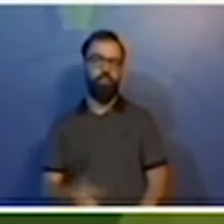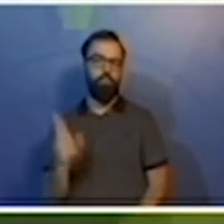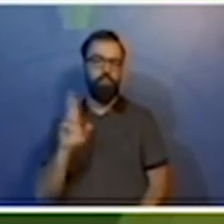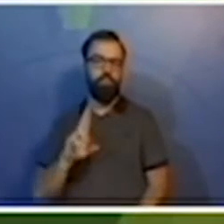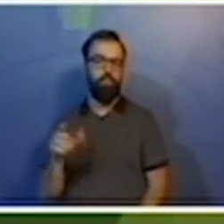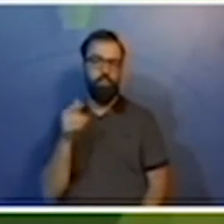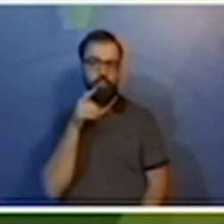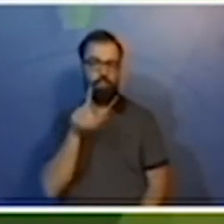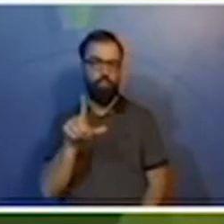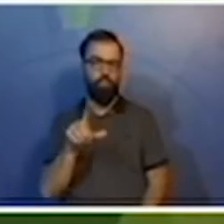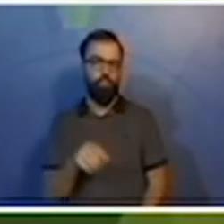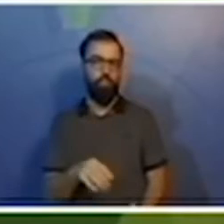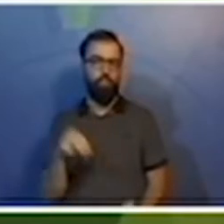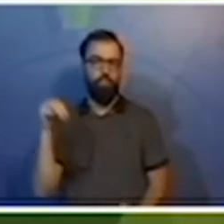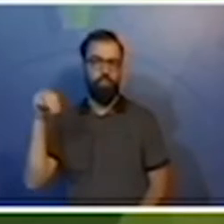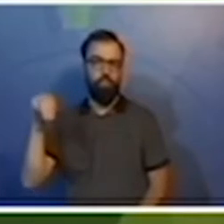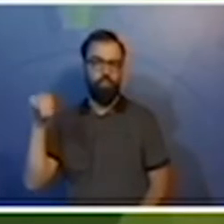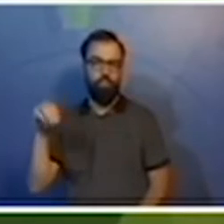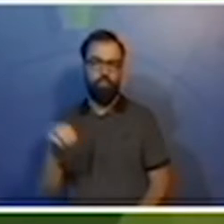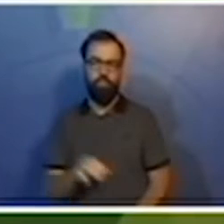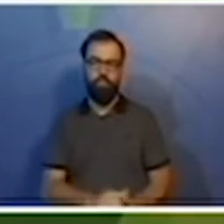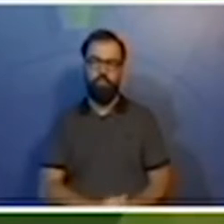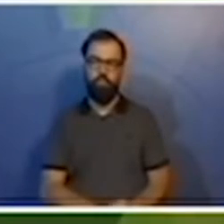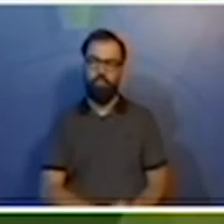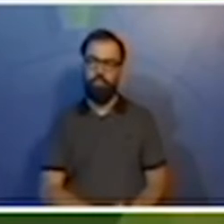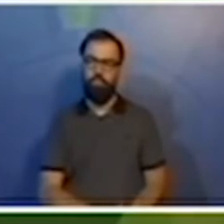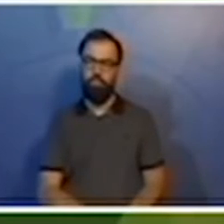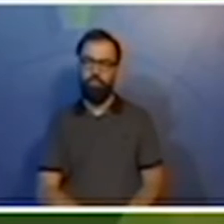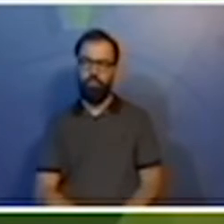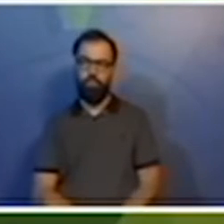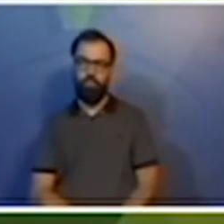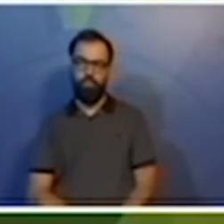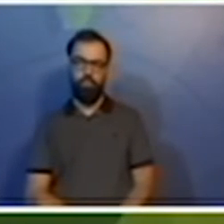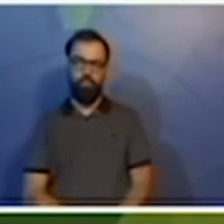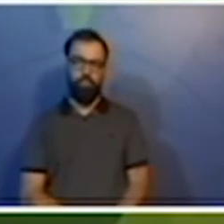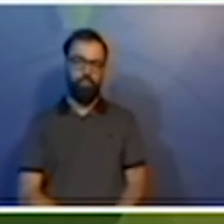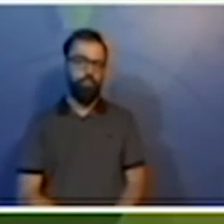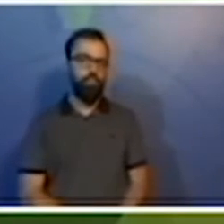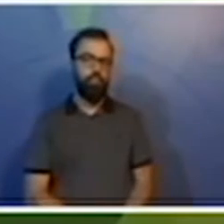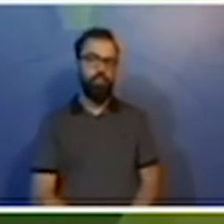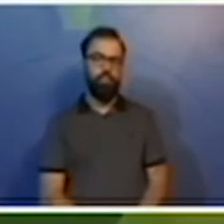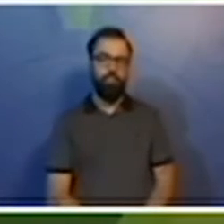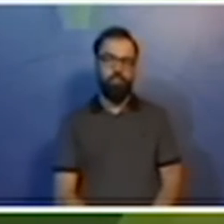Vamos tentar então com a linguagem algébrica. A gente vai transformar.